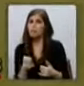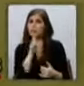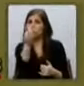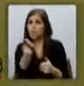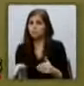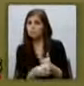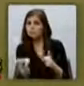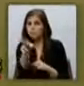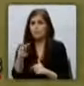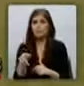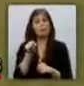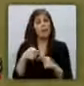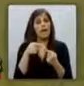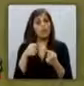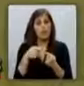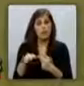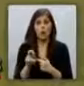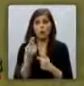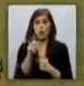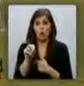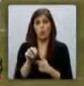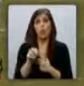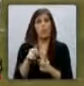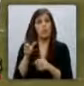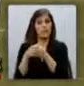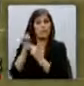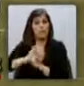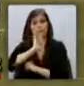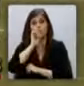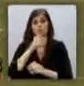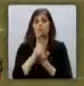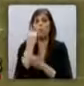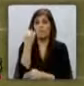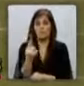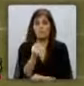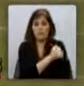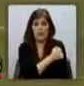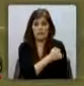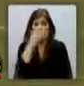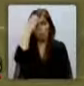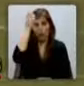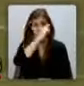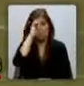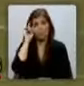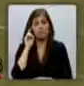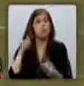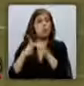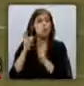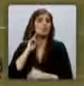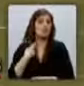esta época, com Paulo Sousa para a Liga dos Campeões, o Basileia só teve uma derrota em casa com o Real Madrid, com um golo de Cristiano